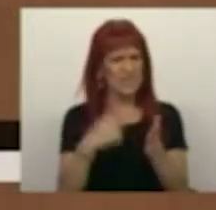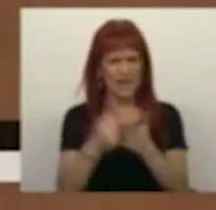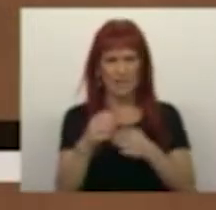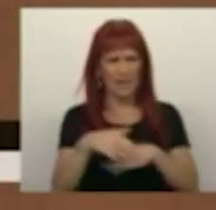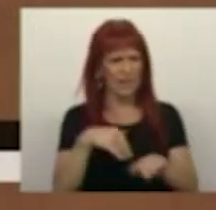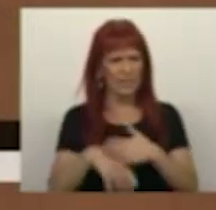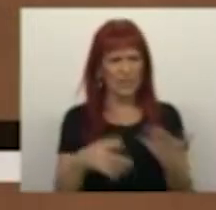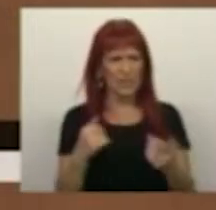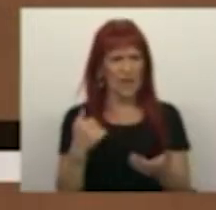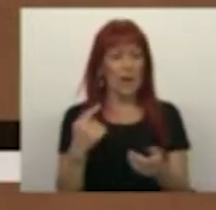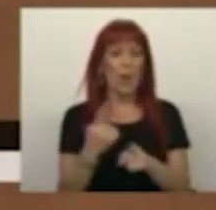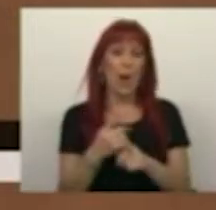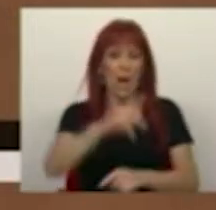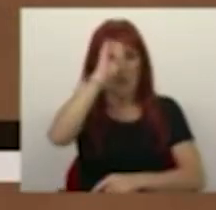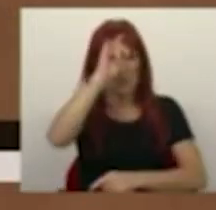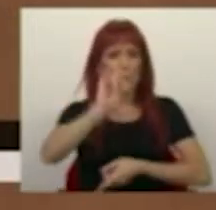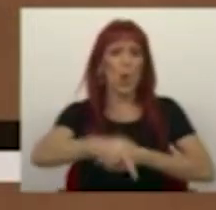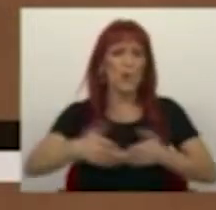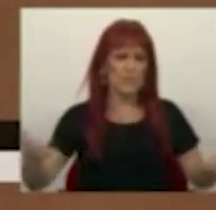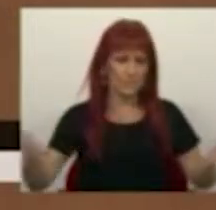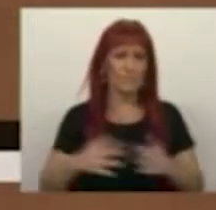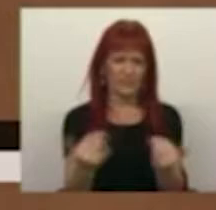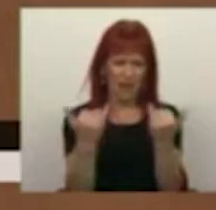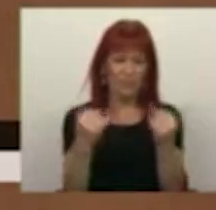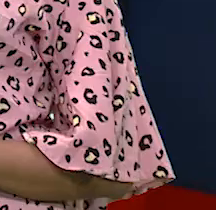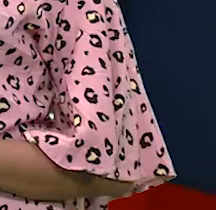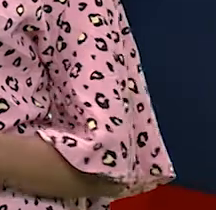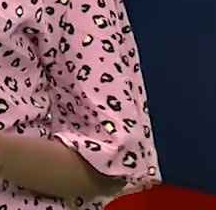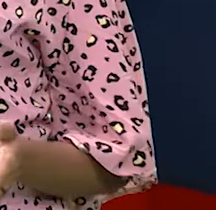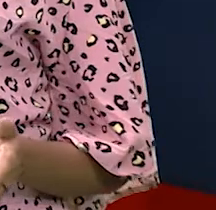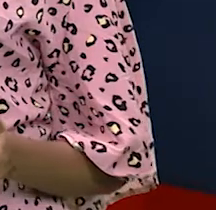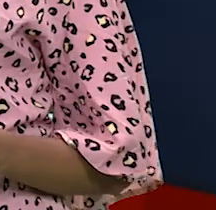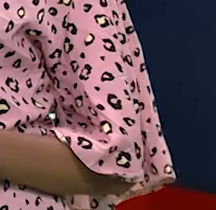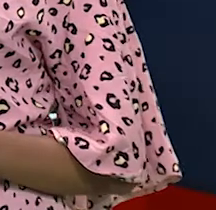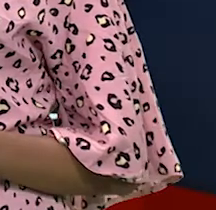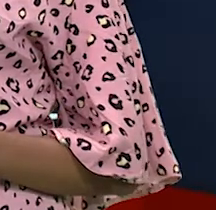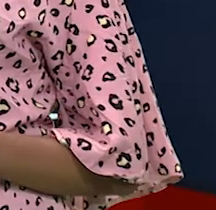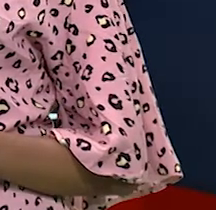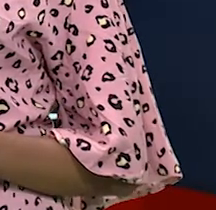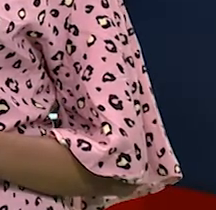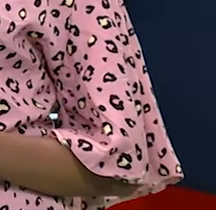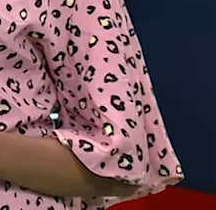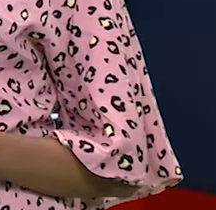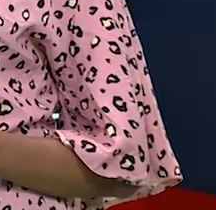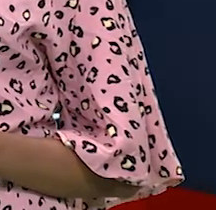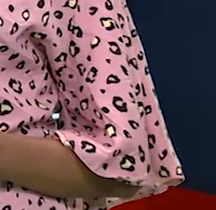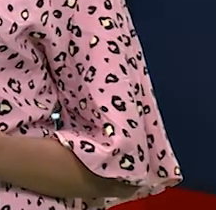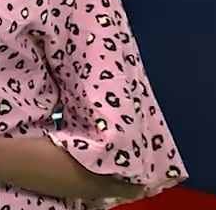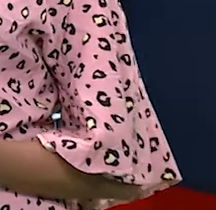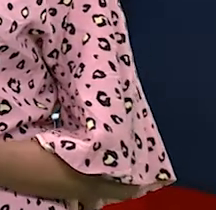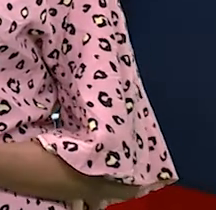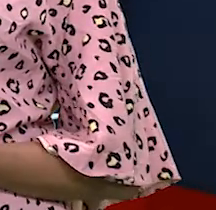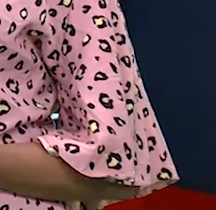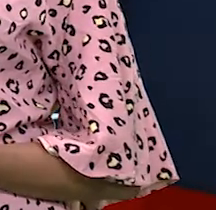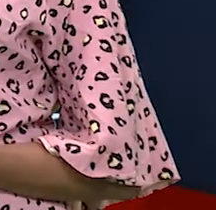fazê-lo até para respeito daquilo que é a informação ao público. A ministra da Saúde de Portugal disse ser possível realizar